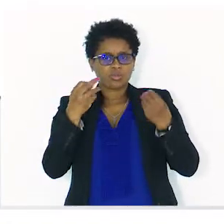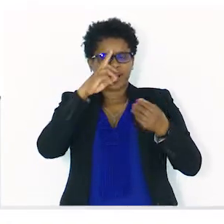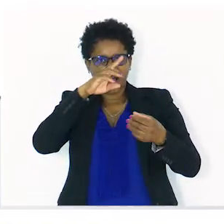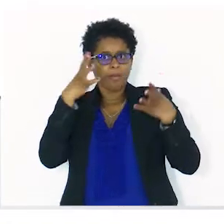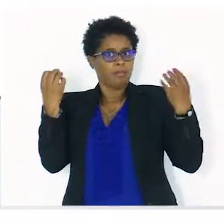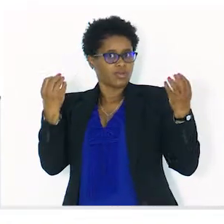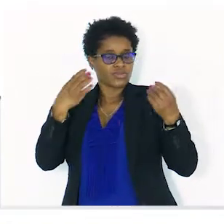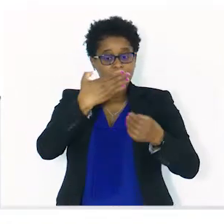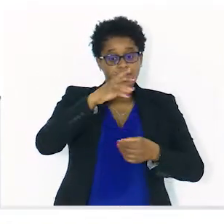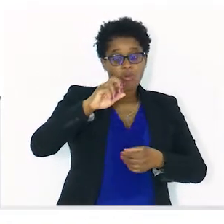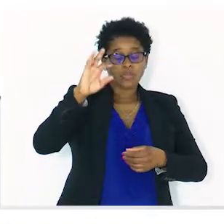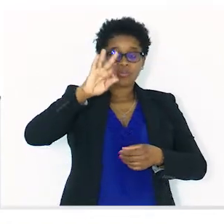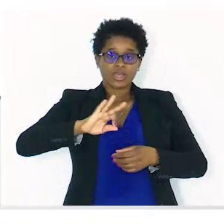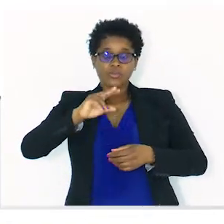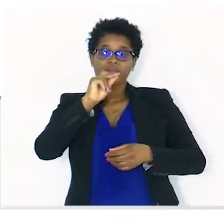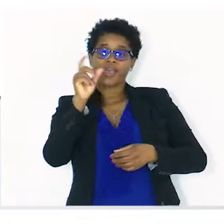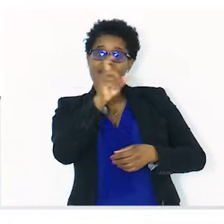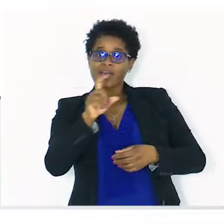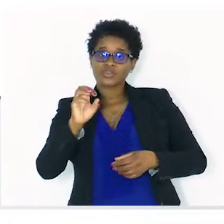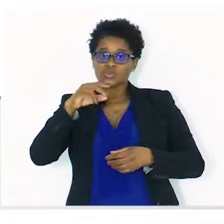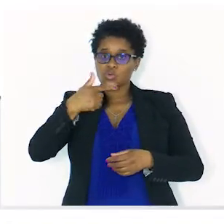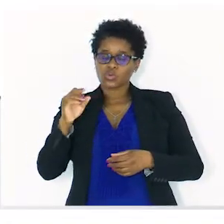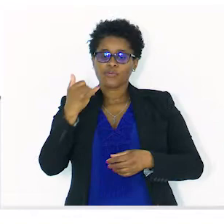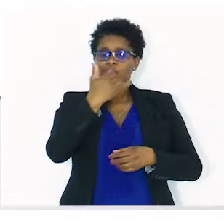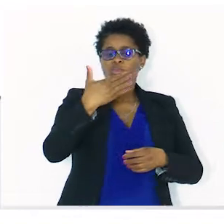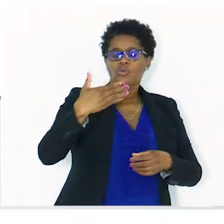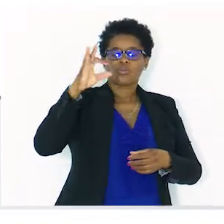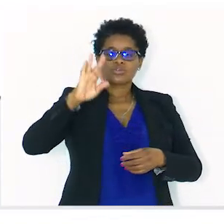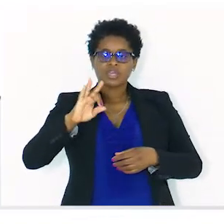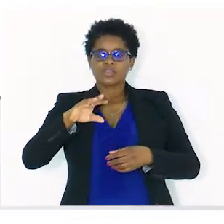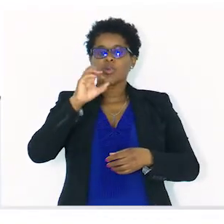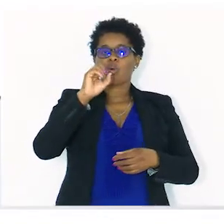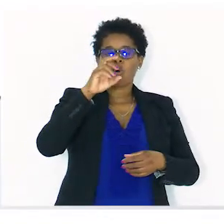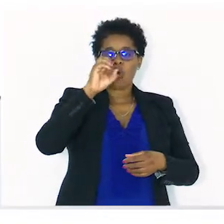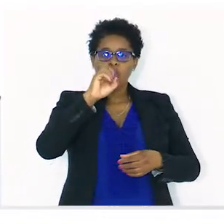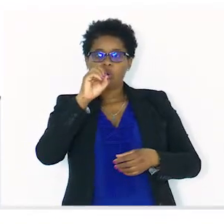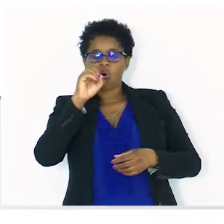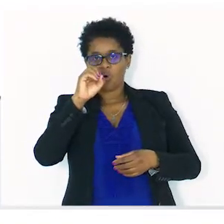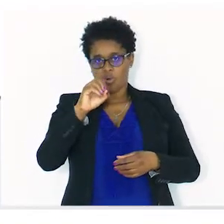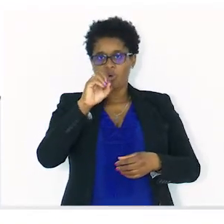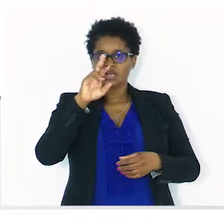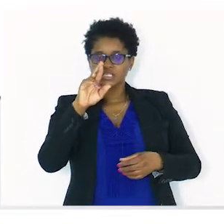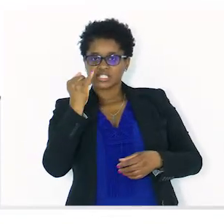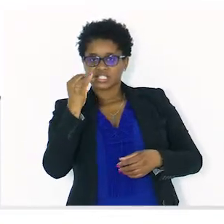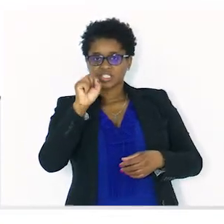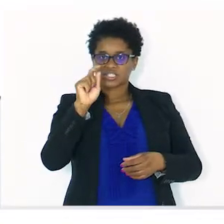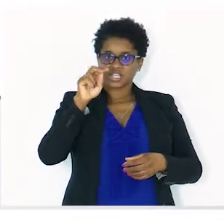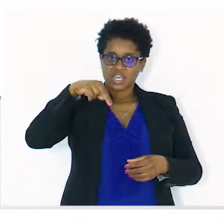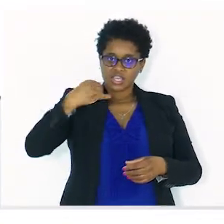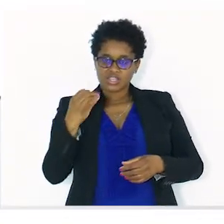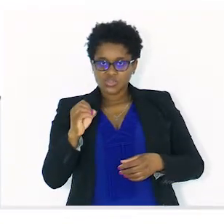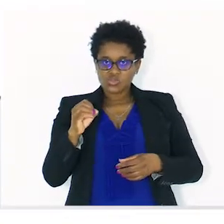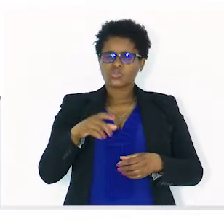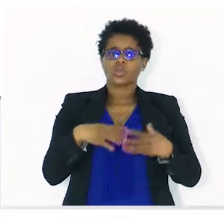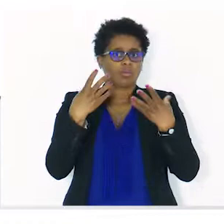78% é o azoto. 21% de oxigênio, que é proveniente, uma